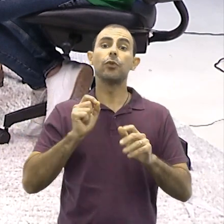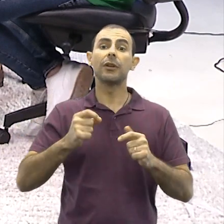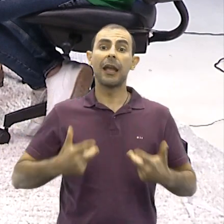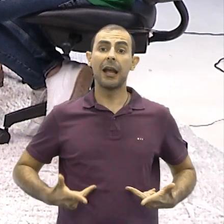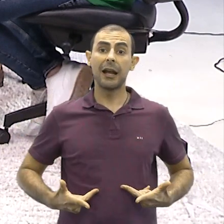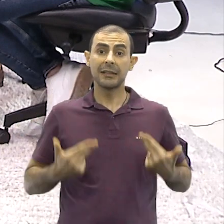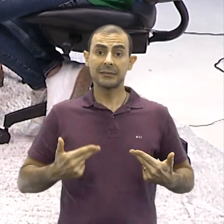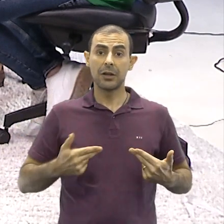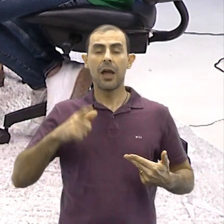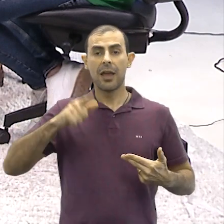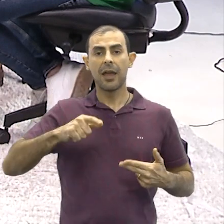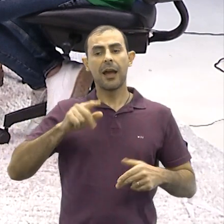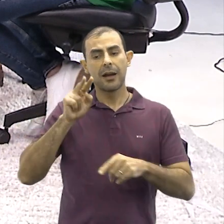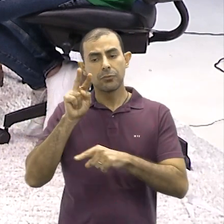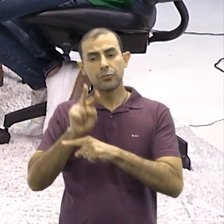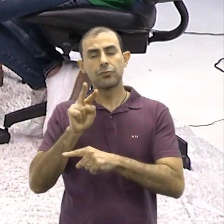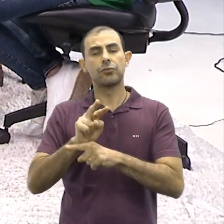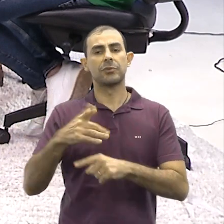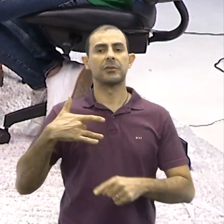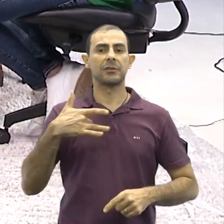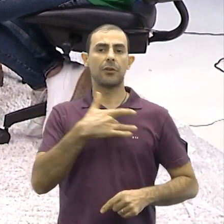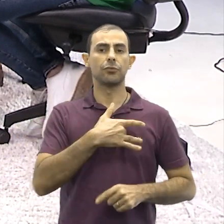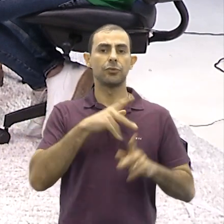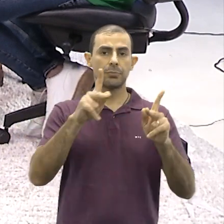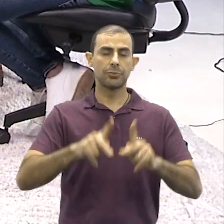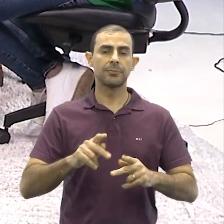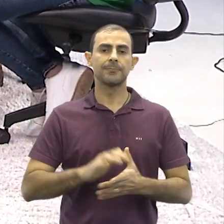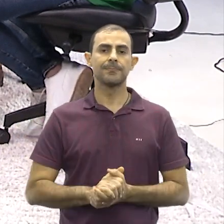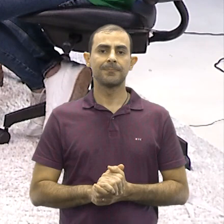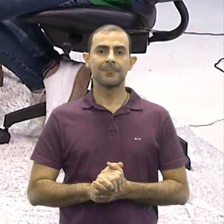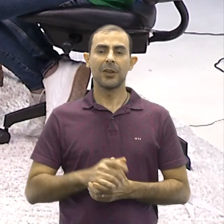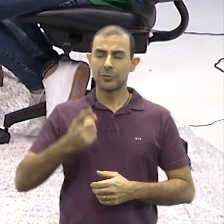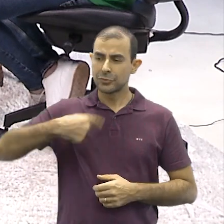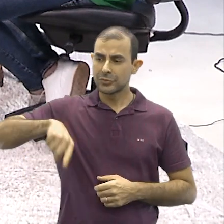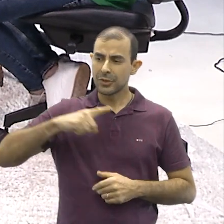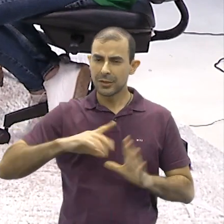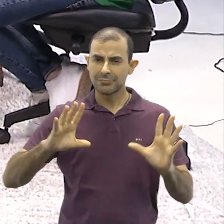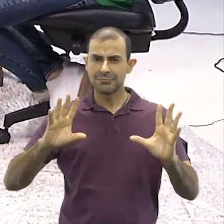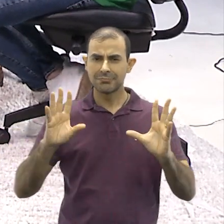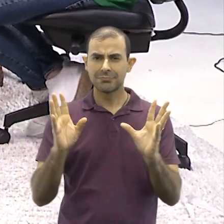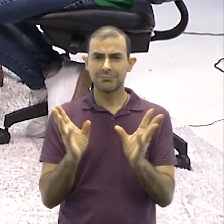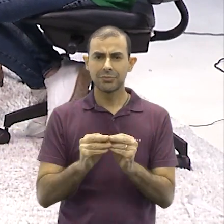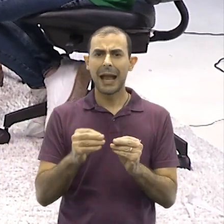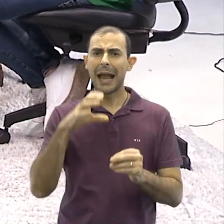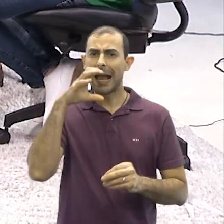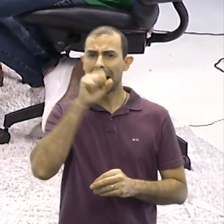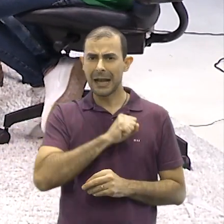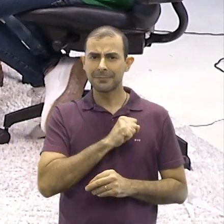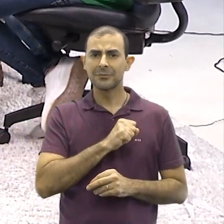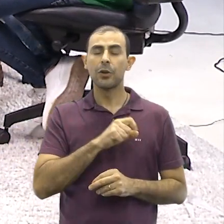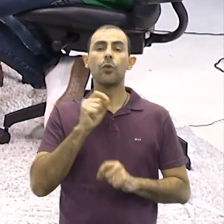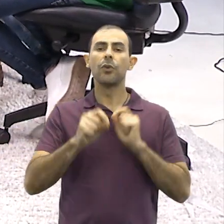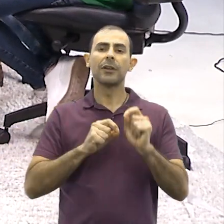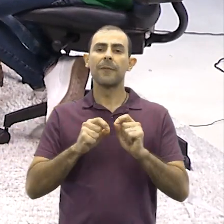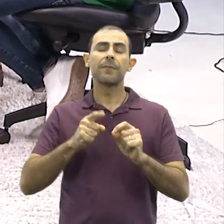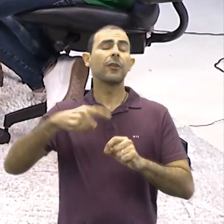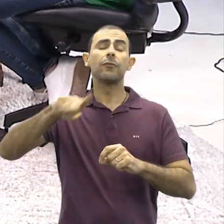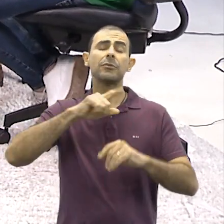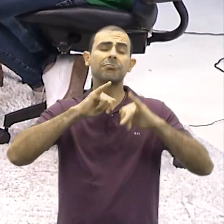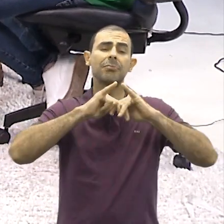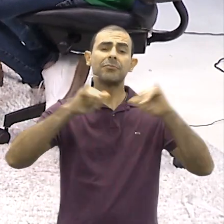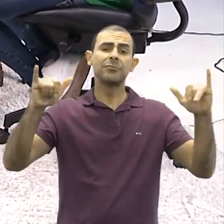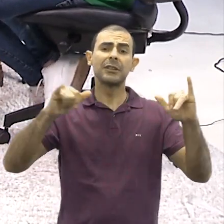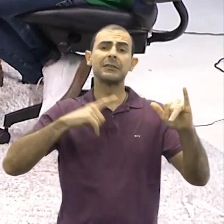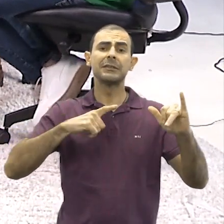um investimento em saúde pública. E agora vamos finalizando aqui o nosso bate-papo, é curtinho, é bem rápido mesmo. Que mensagem